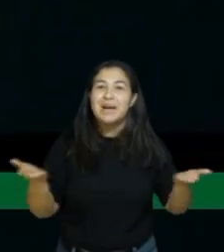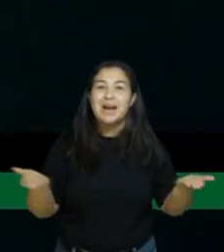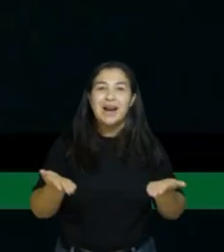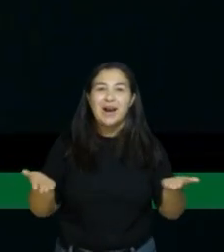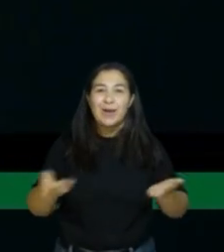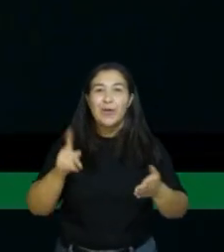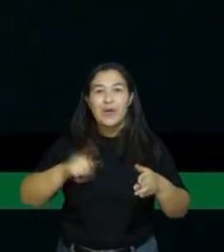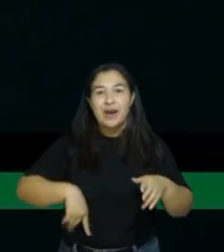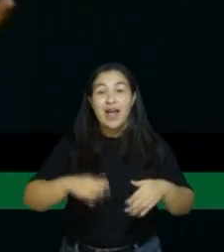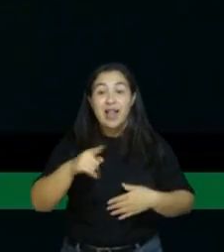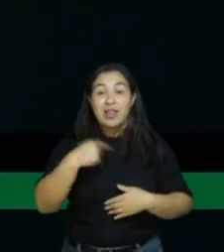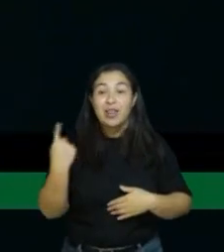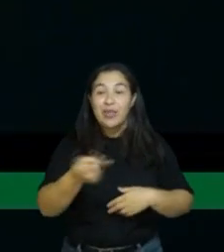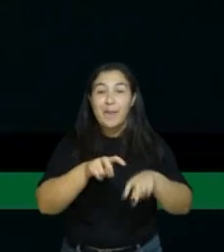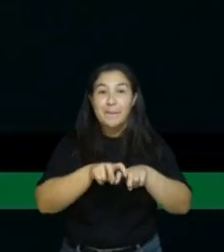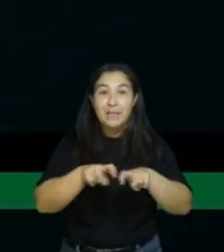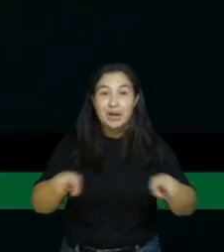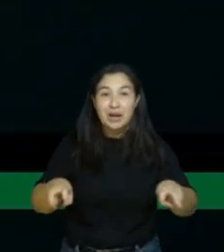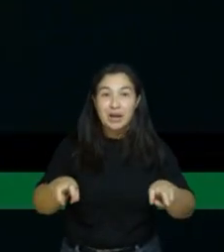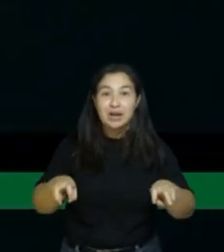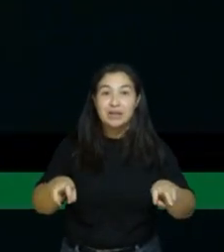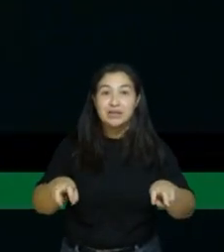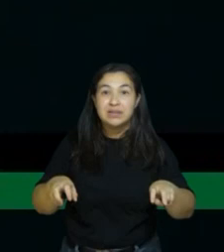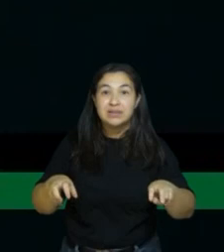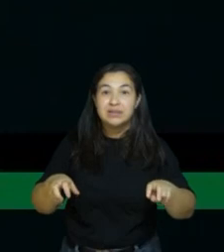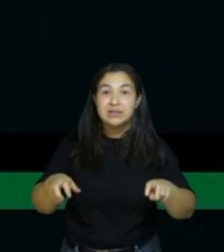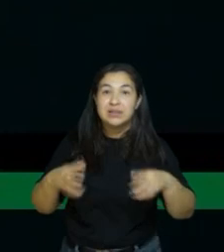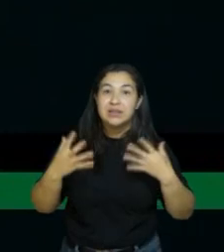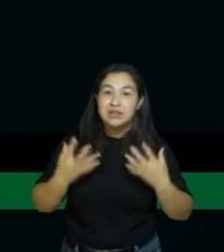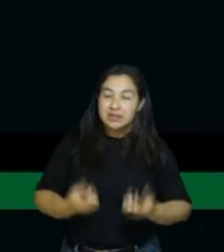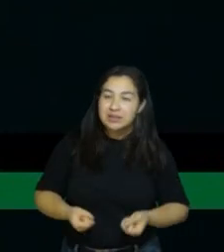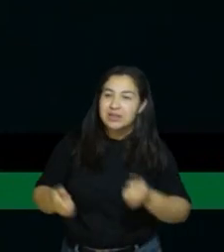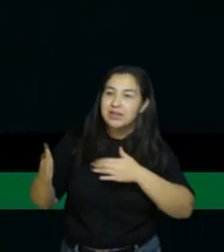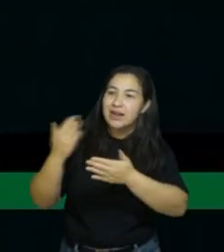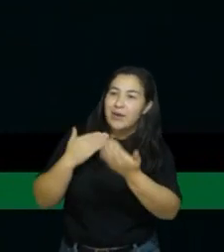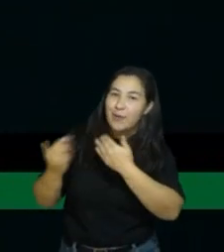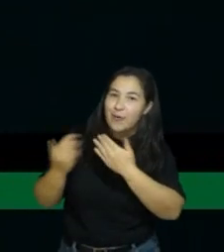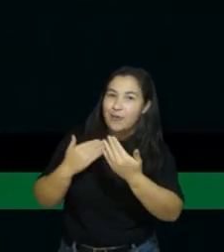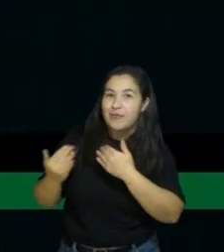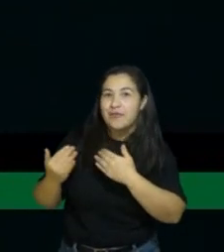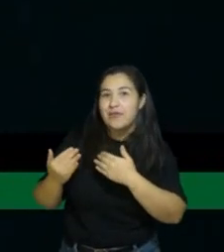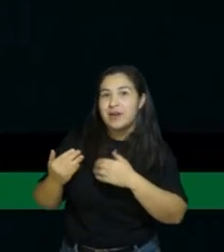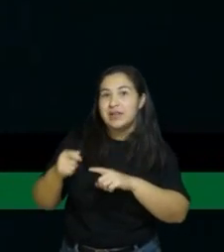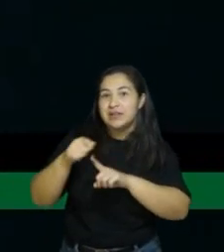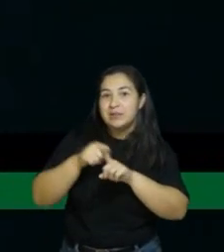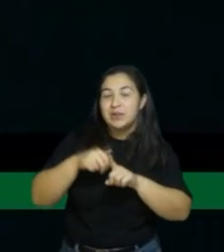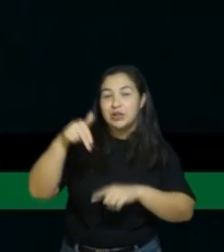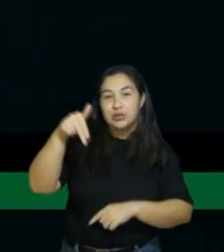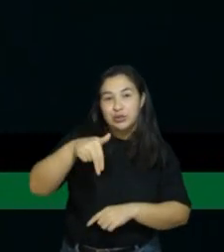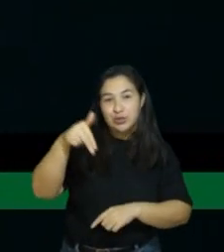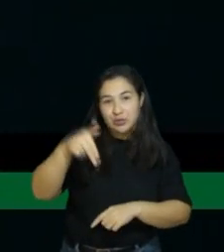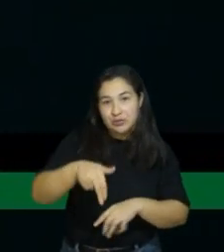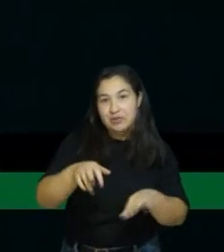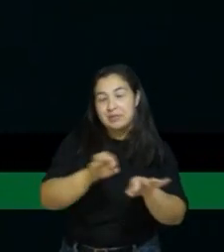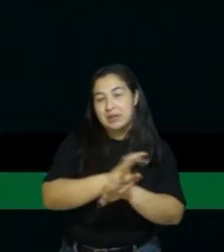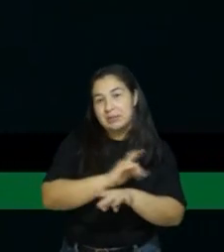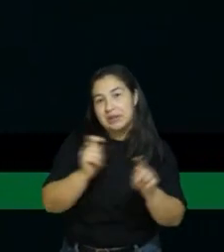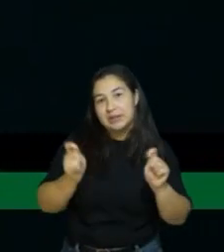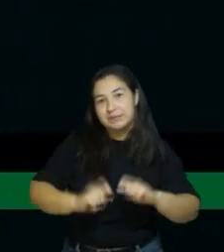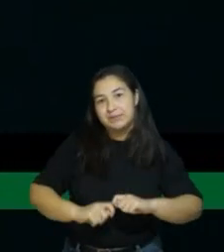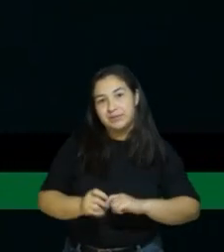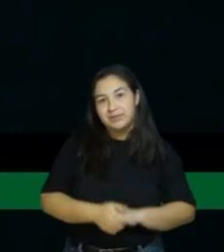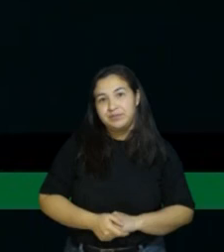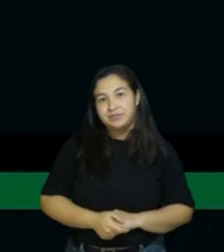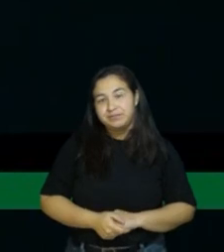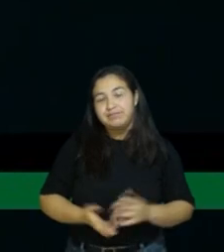bancada que vai acolher os deputados e deputadas em novembro quando nós concluímos então